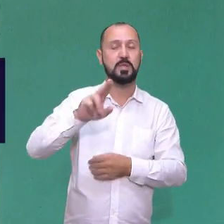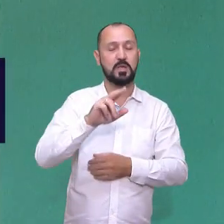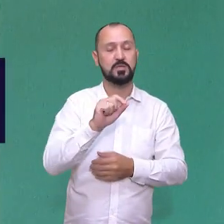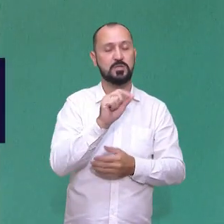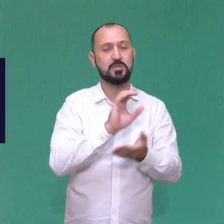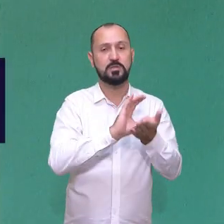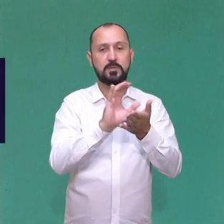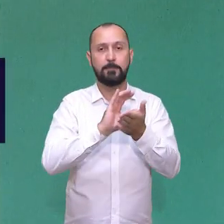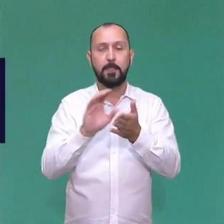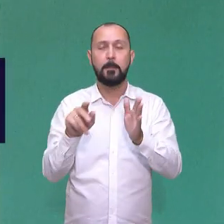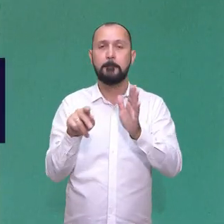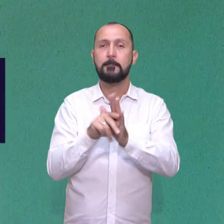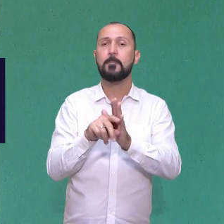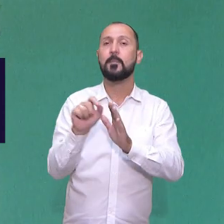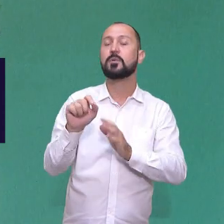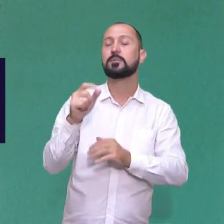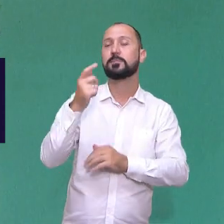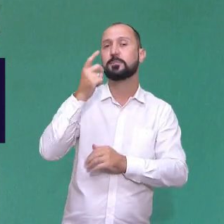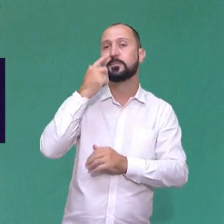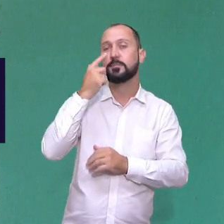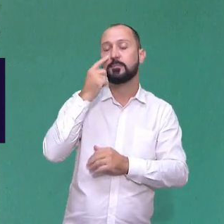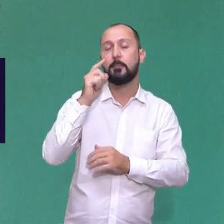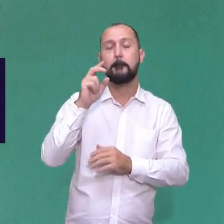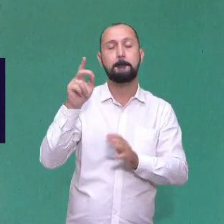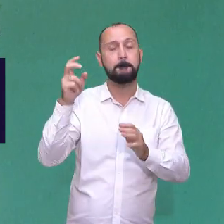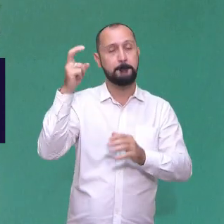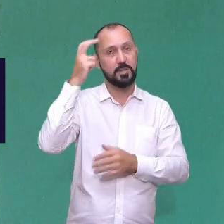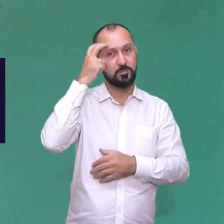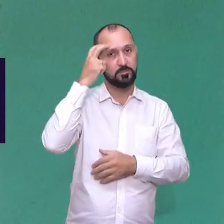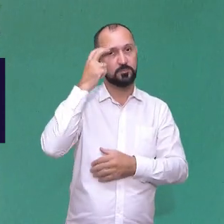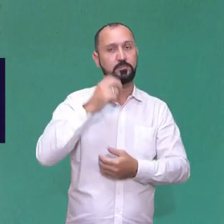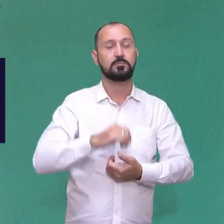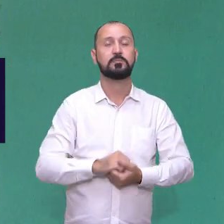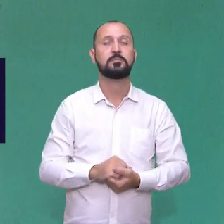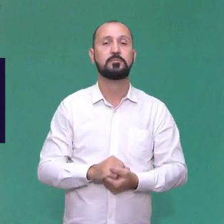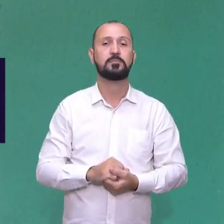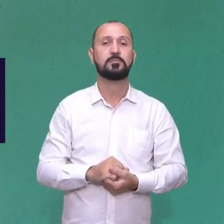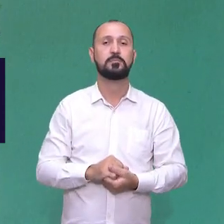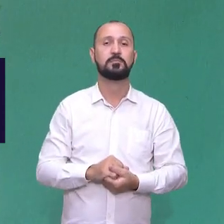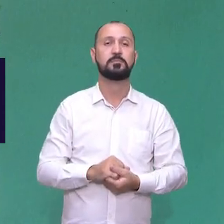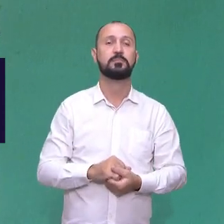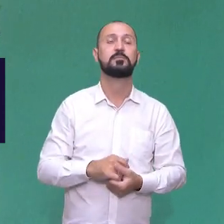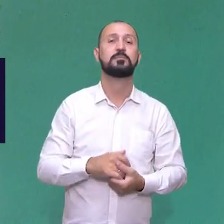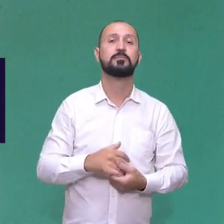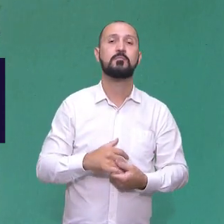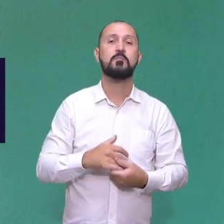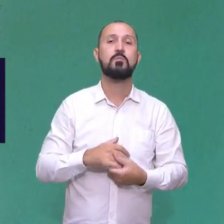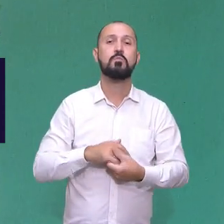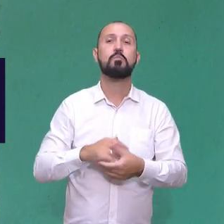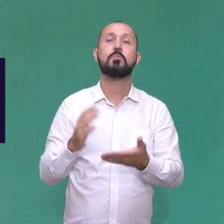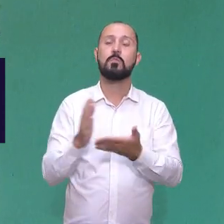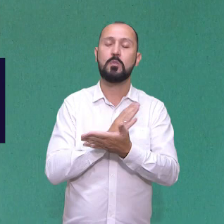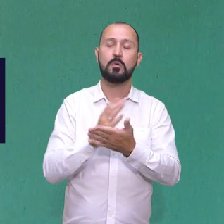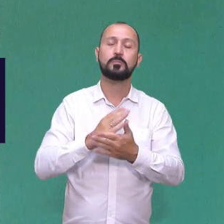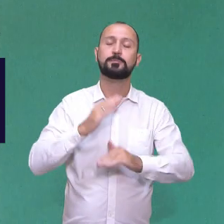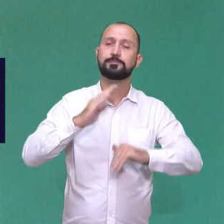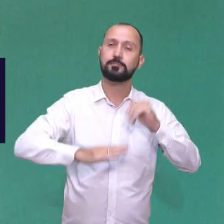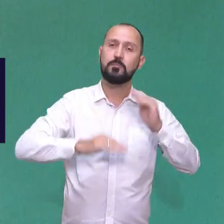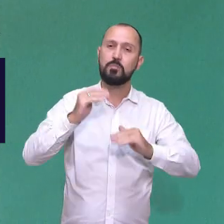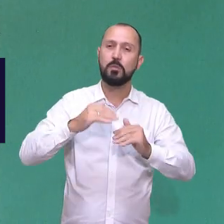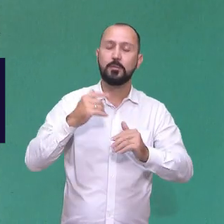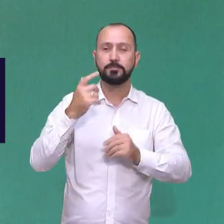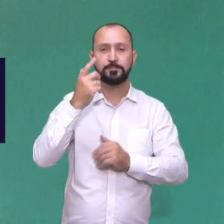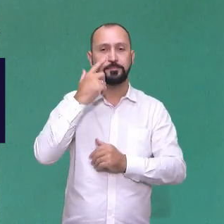a distribuição e o uso desses recursos, da parte do orçamento que é destinada para a cultura. Agora, eu vejo